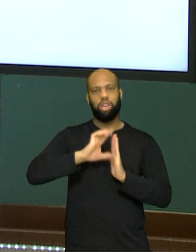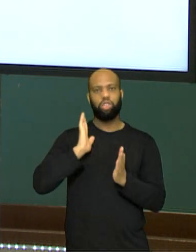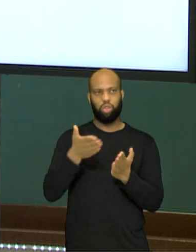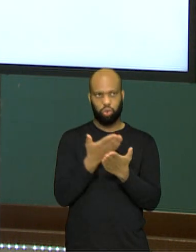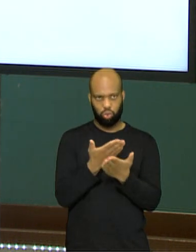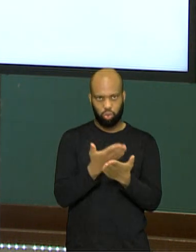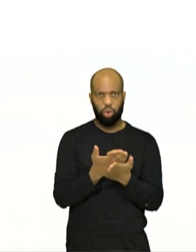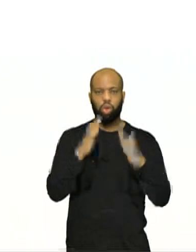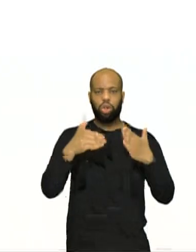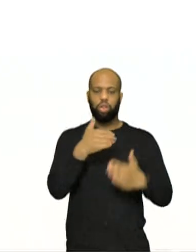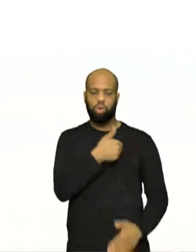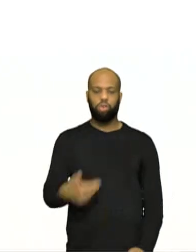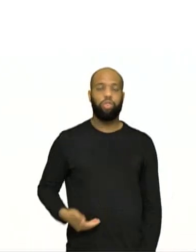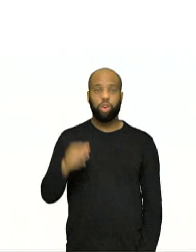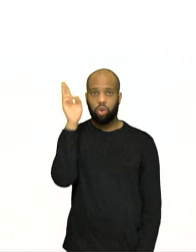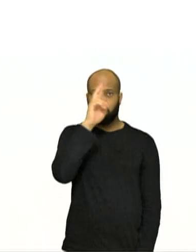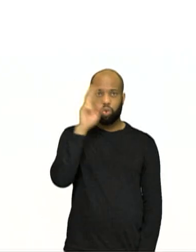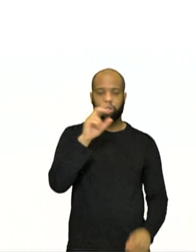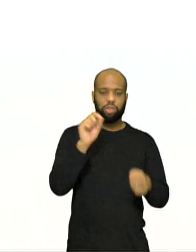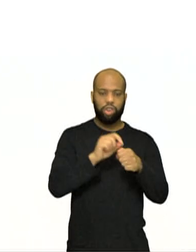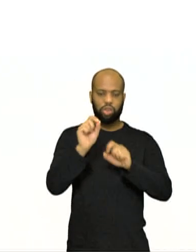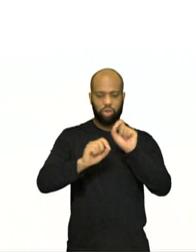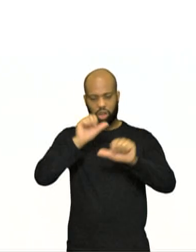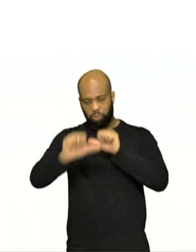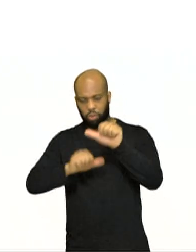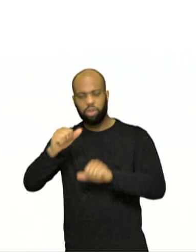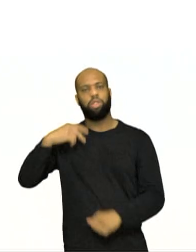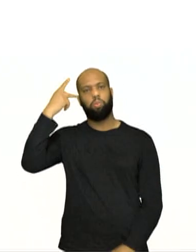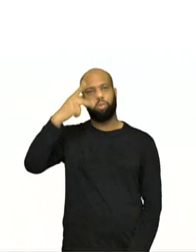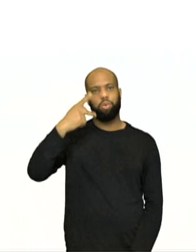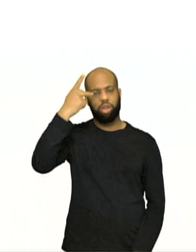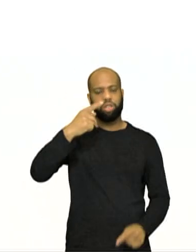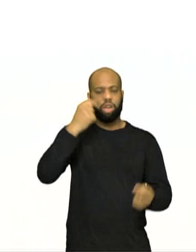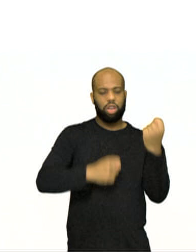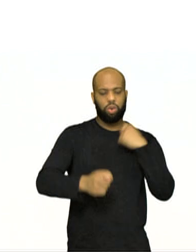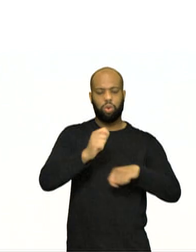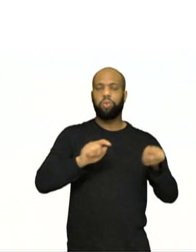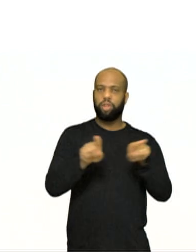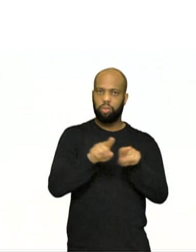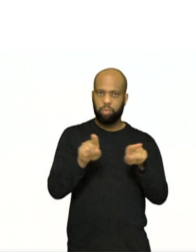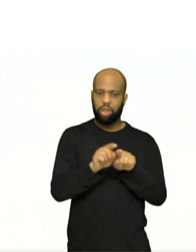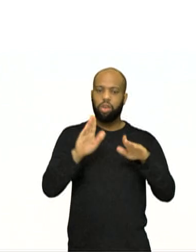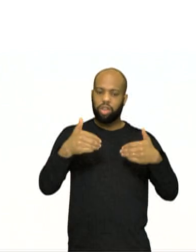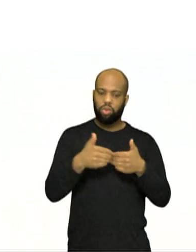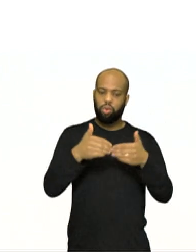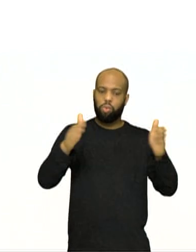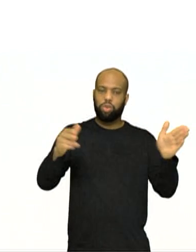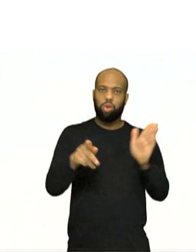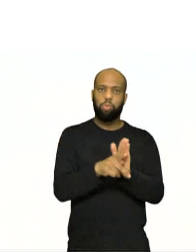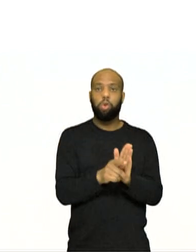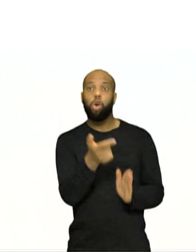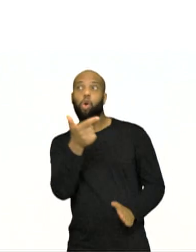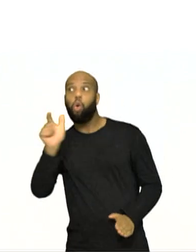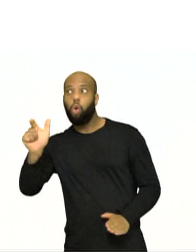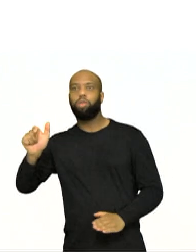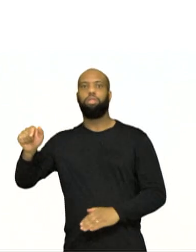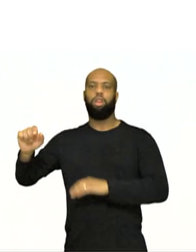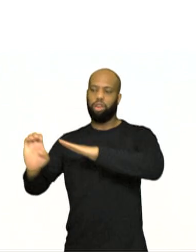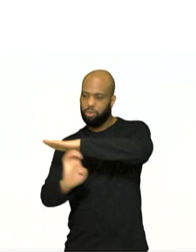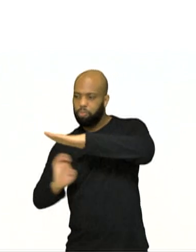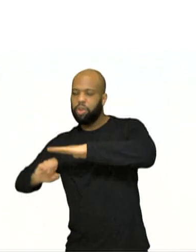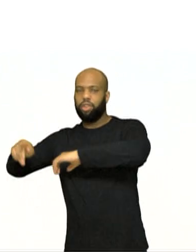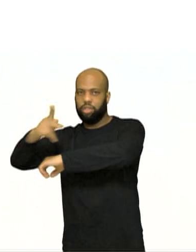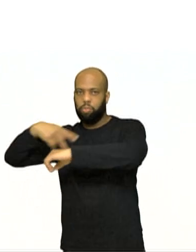conteúdo, o governo russo estabeleceu reformas político-econômicas e abriu o país ao capital estrangeiro. Apesar